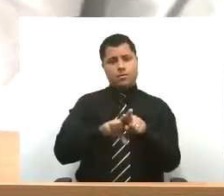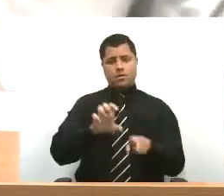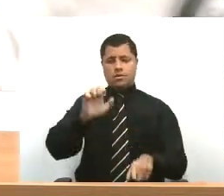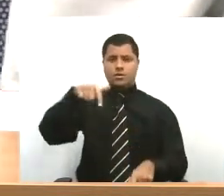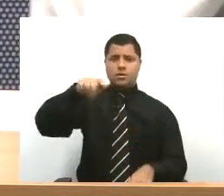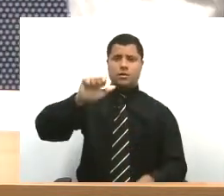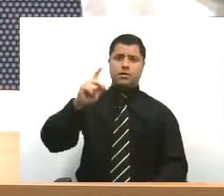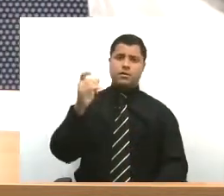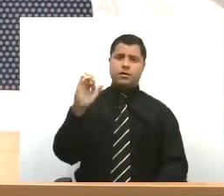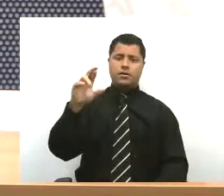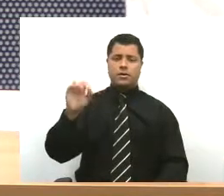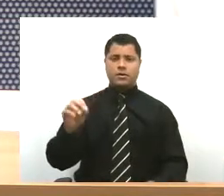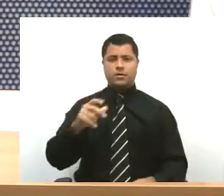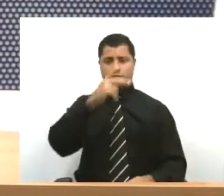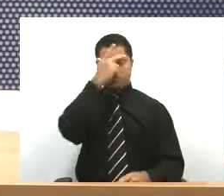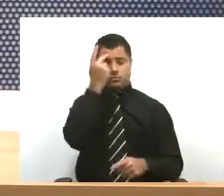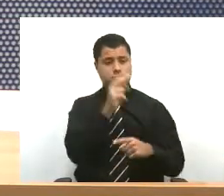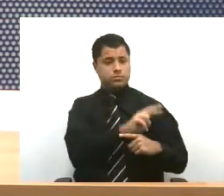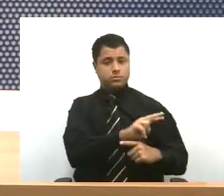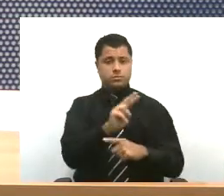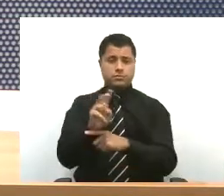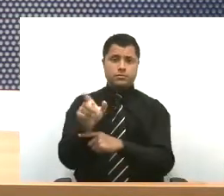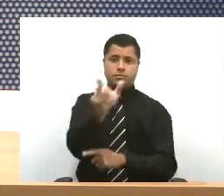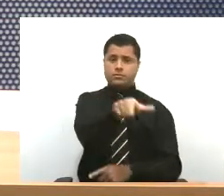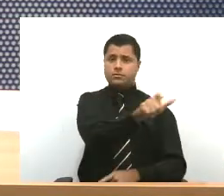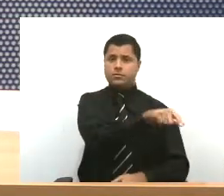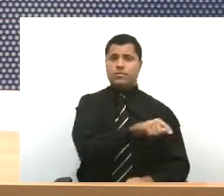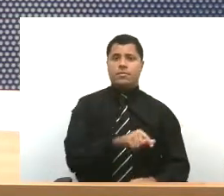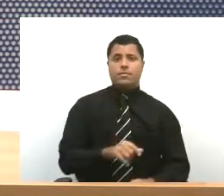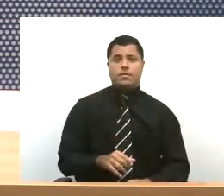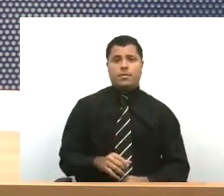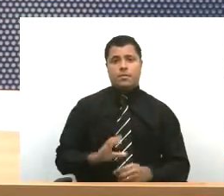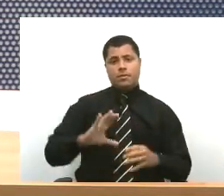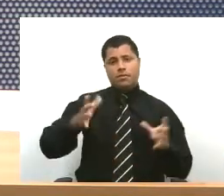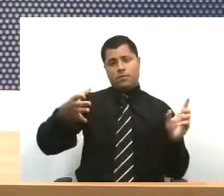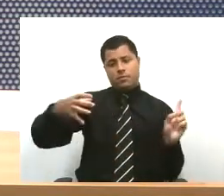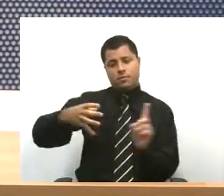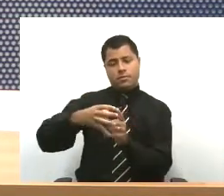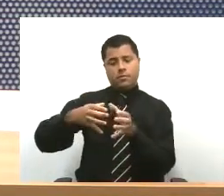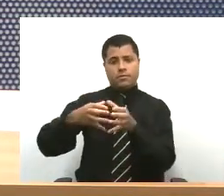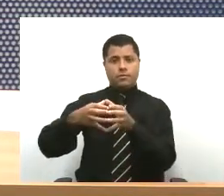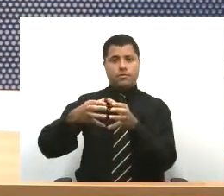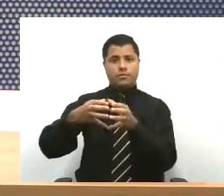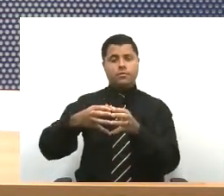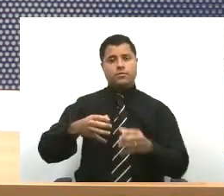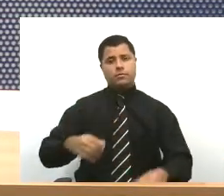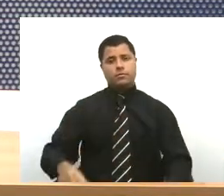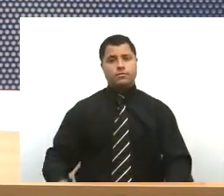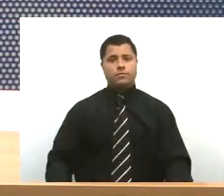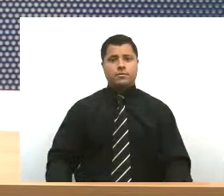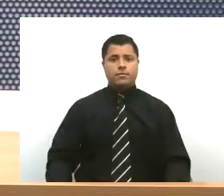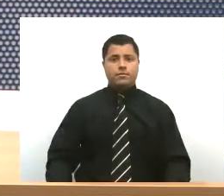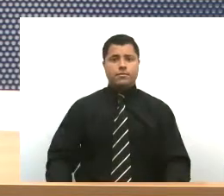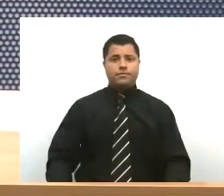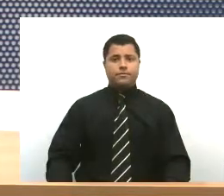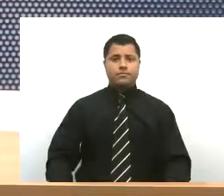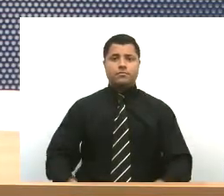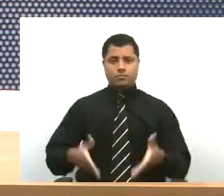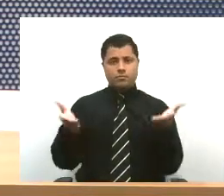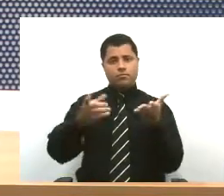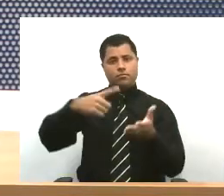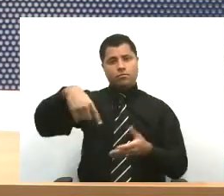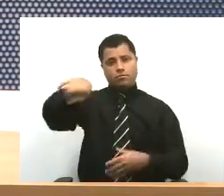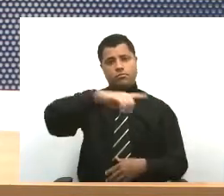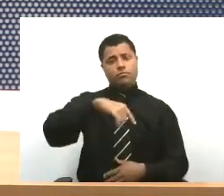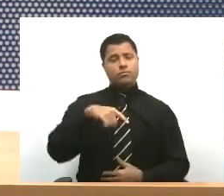assistente social, e agora a gente consegue compor a defesa civil por blocos. Hoje, nós temos, além